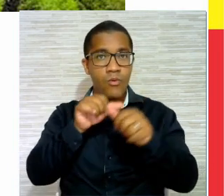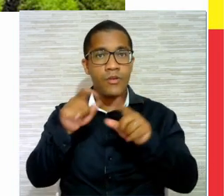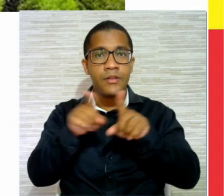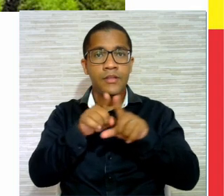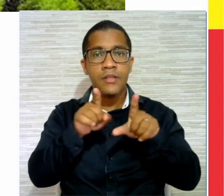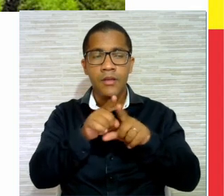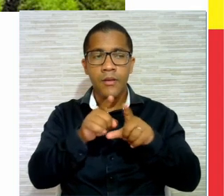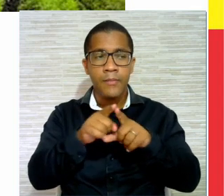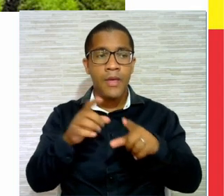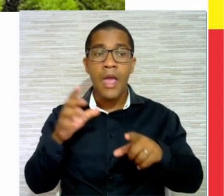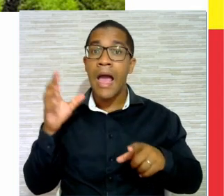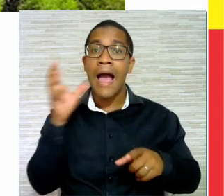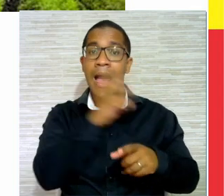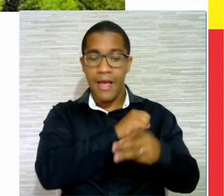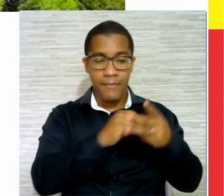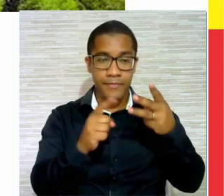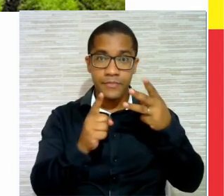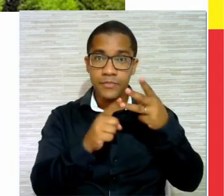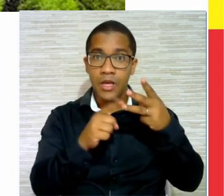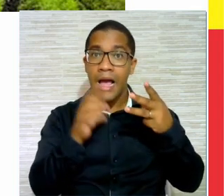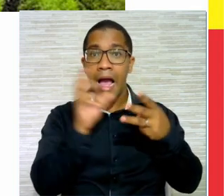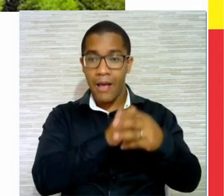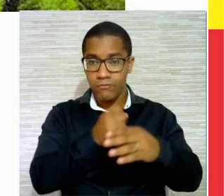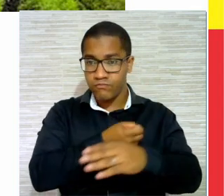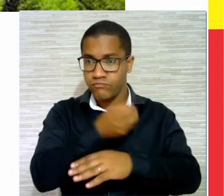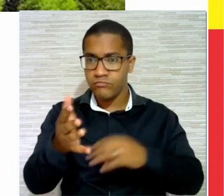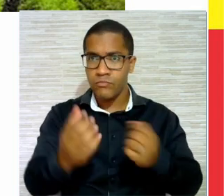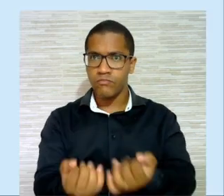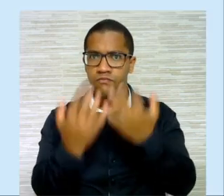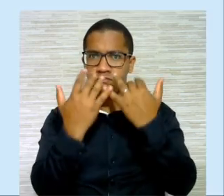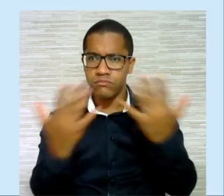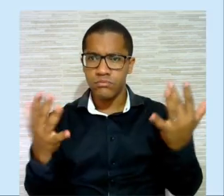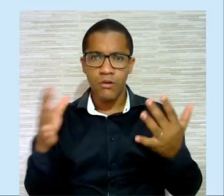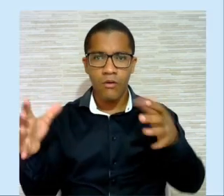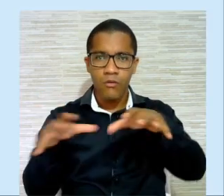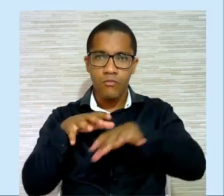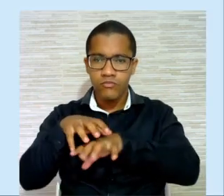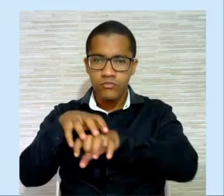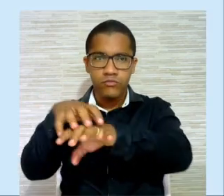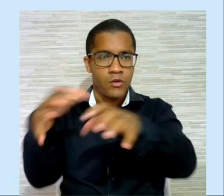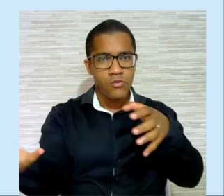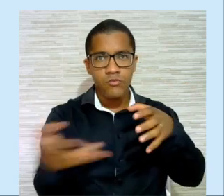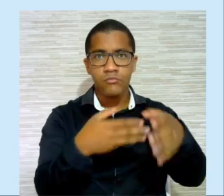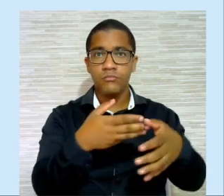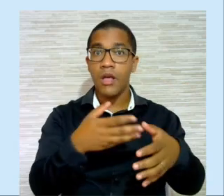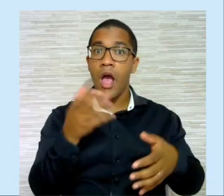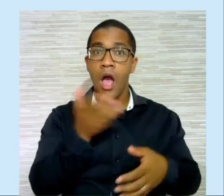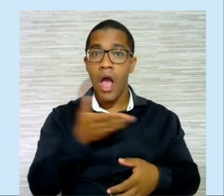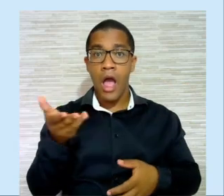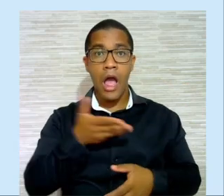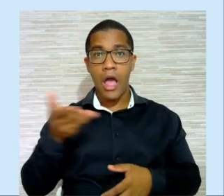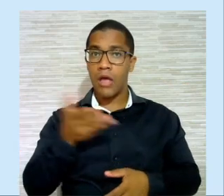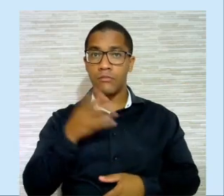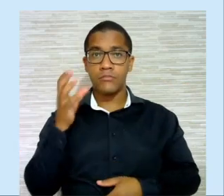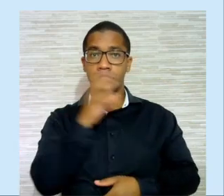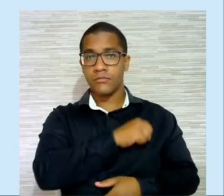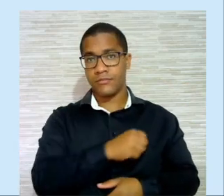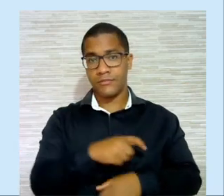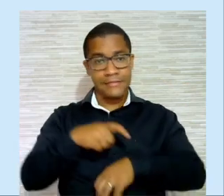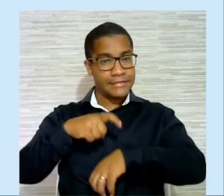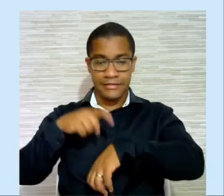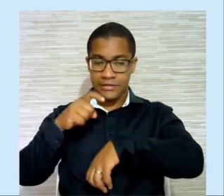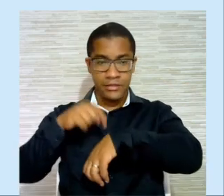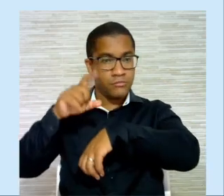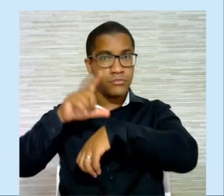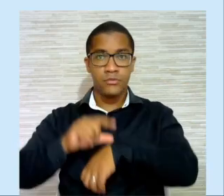uma elevada produtividade. Então, a gente está vendo que a agricultura intensiva tem a ideia de produzir em tempo